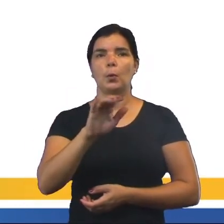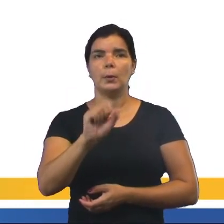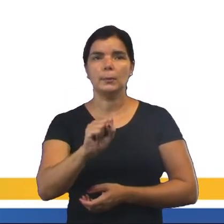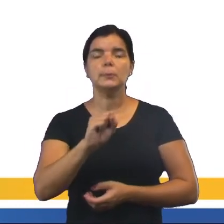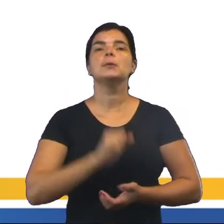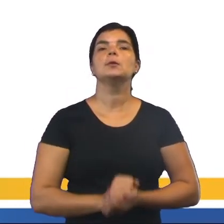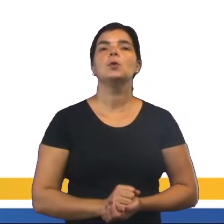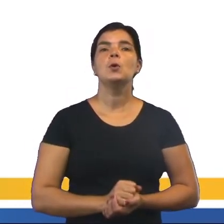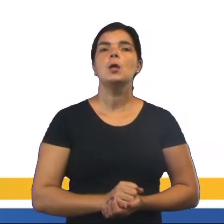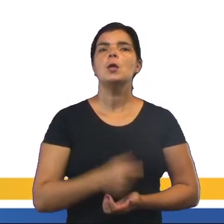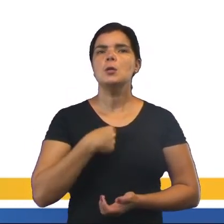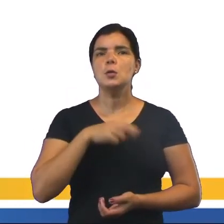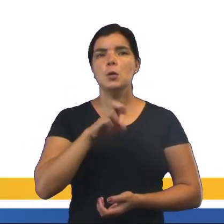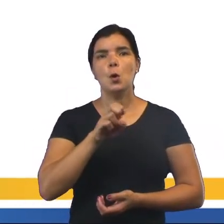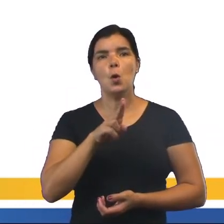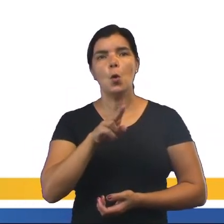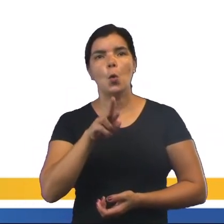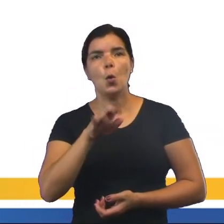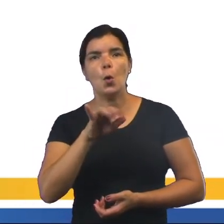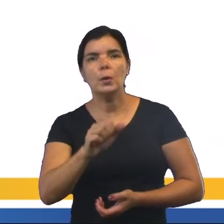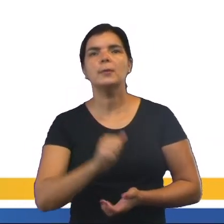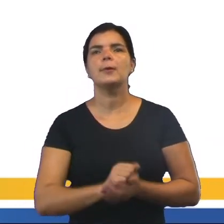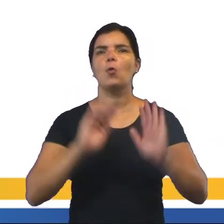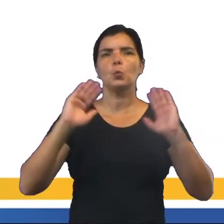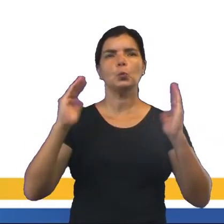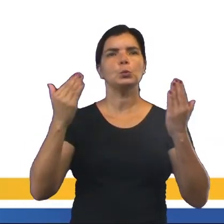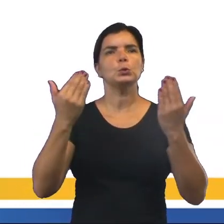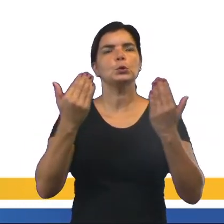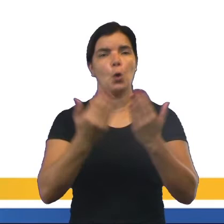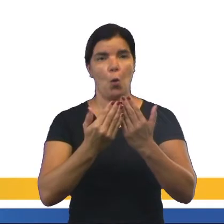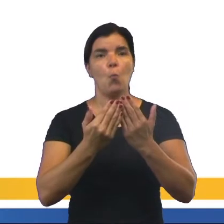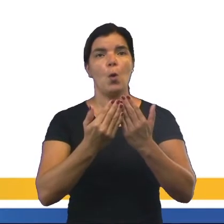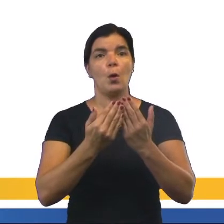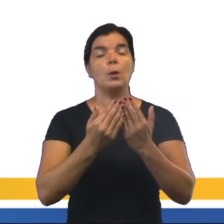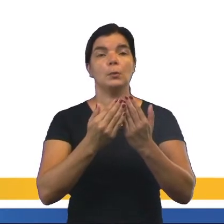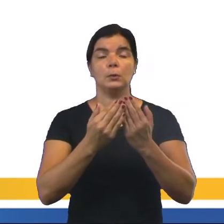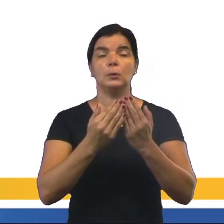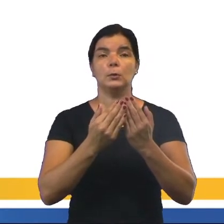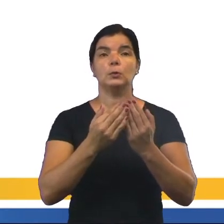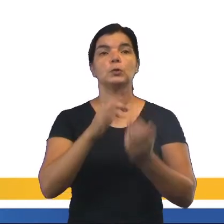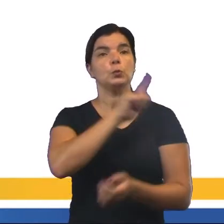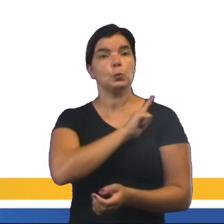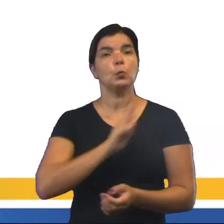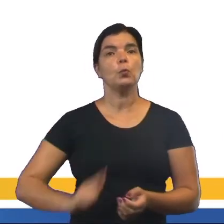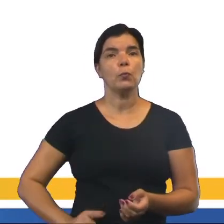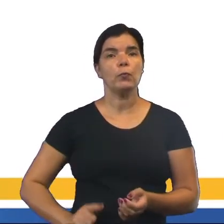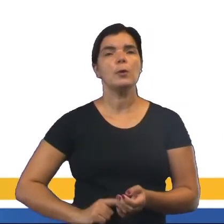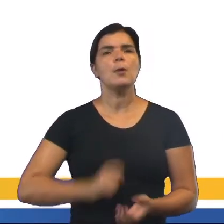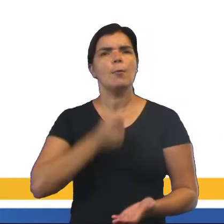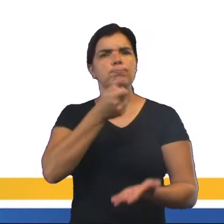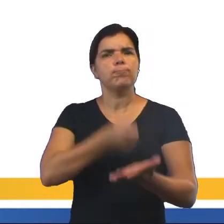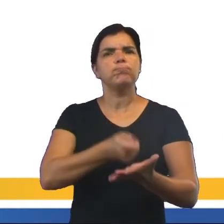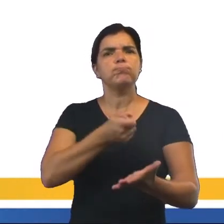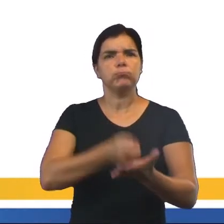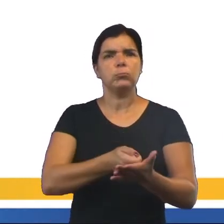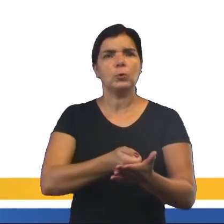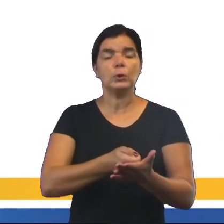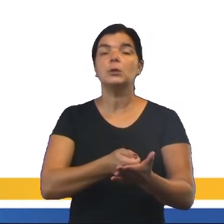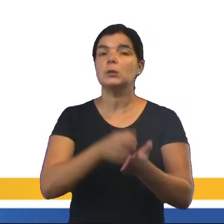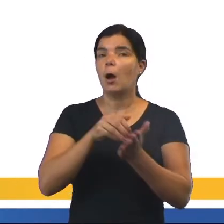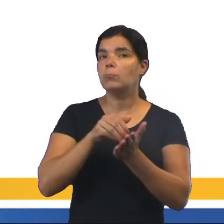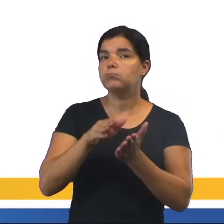generais Góes Monteiro e Eurico Gaspar Dutra, cercaram a sede do governo, que era o Palácio do Catete, e obrigaram Vargas a